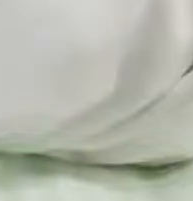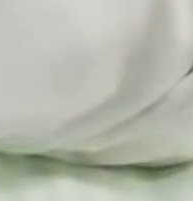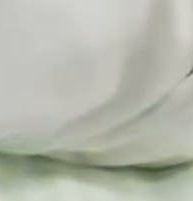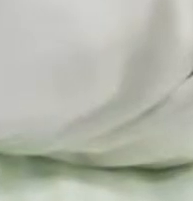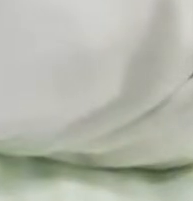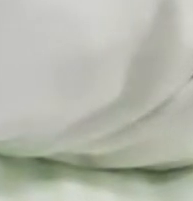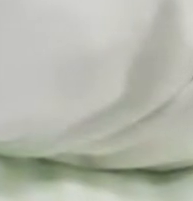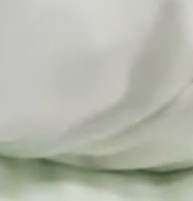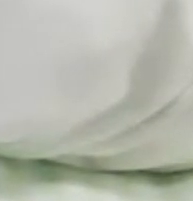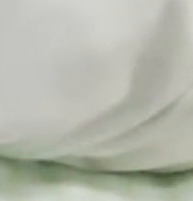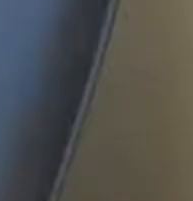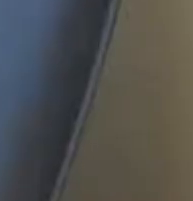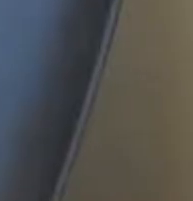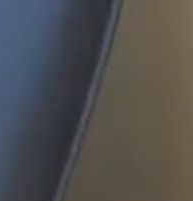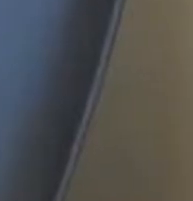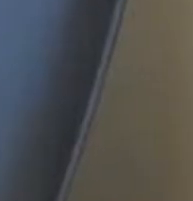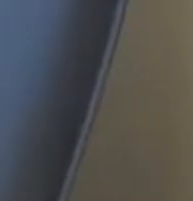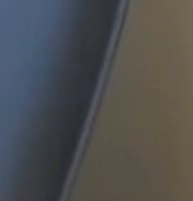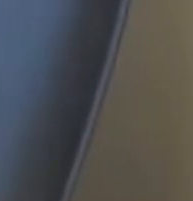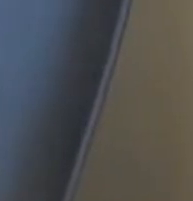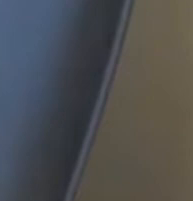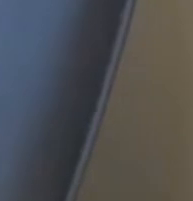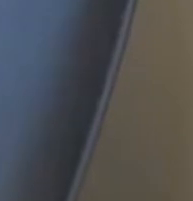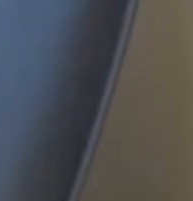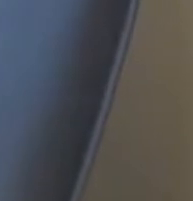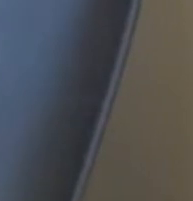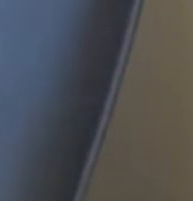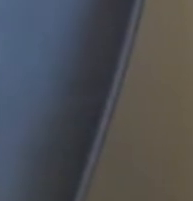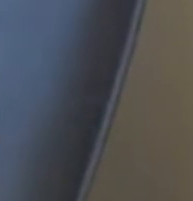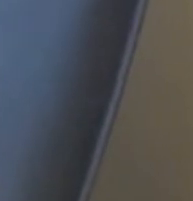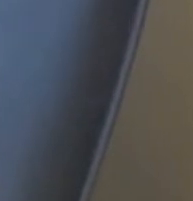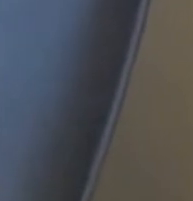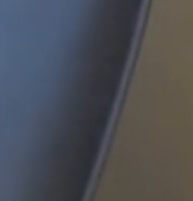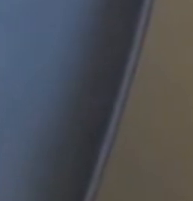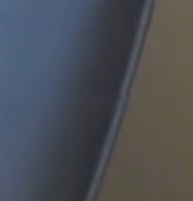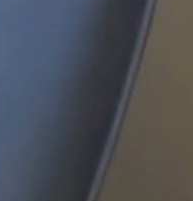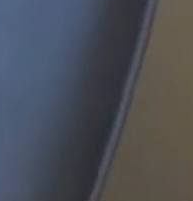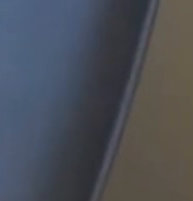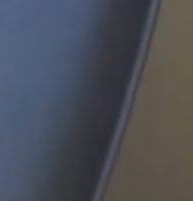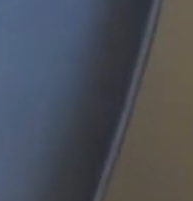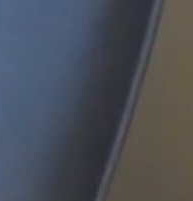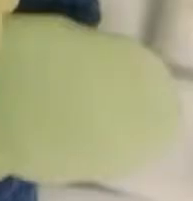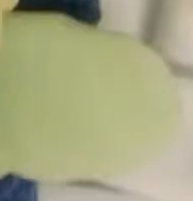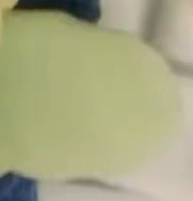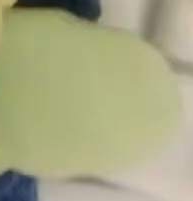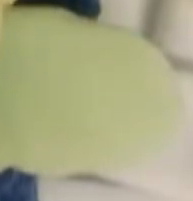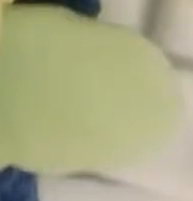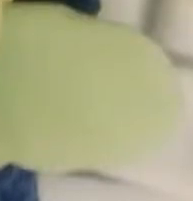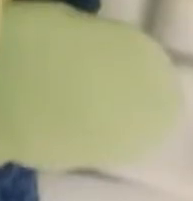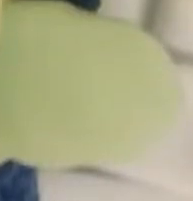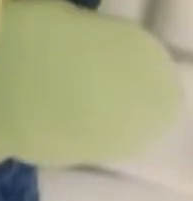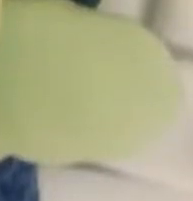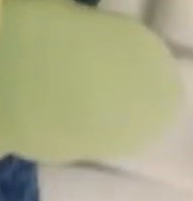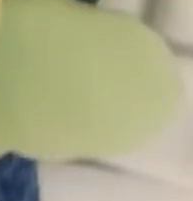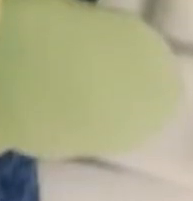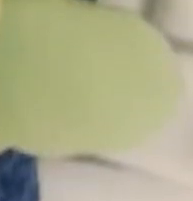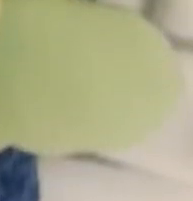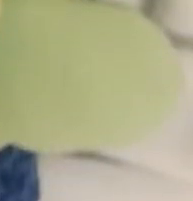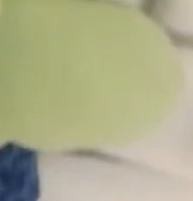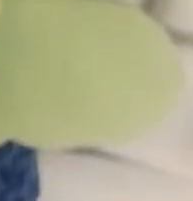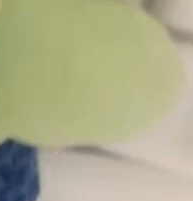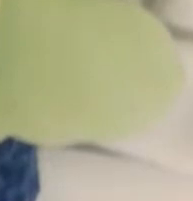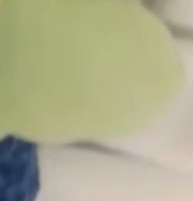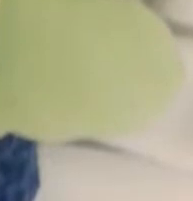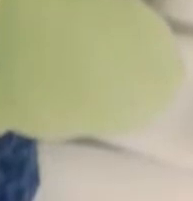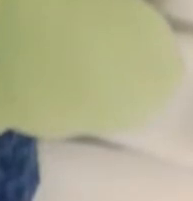centímetros, 810 gramas. Aí o doutor olhou para mim e disse, senhora Vanessa, o Lucas é forte. Porque é um prematuro extremo, porque ele é prematuro